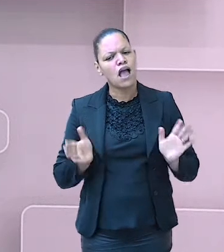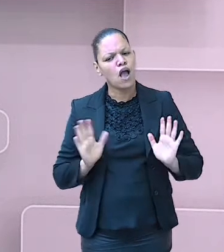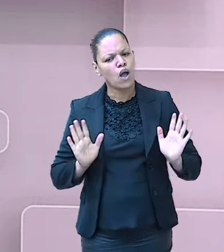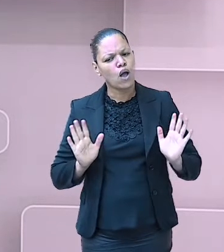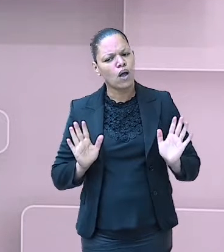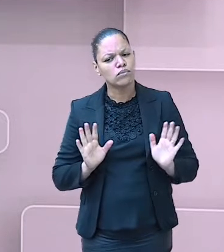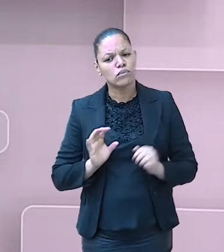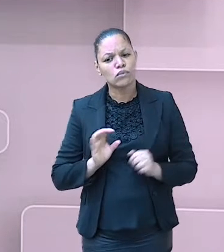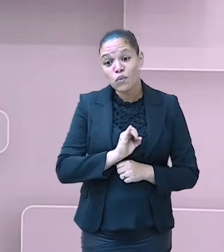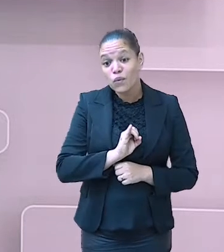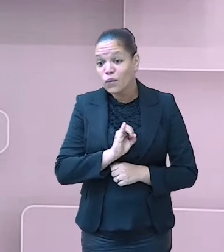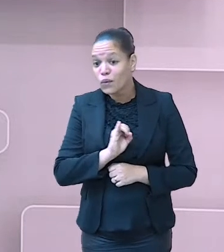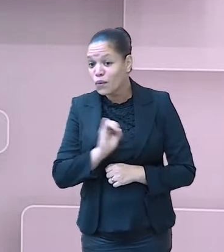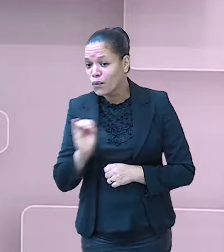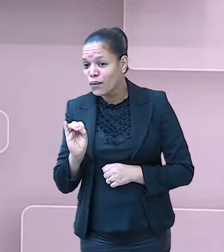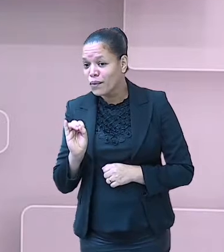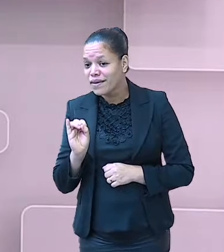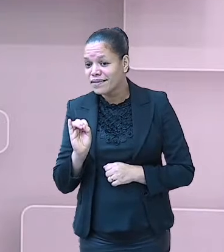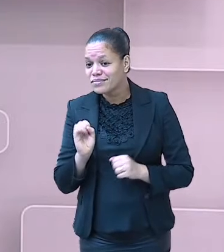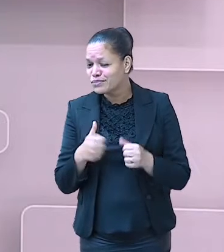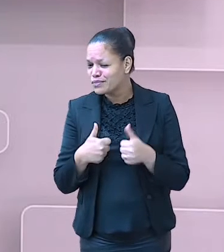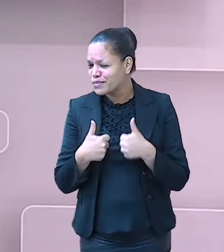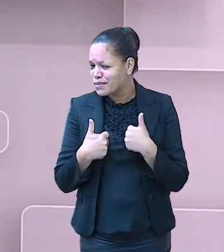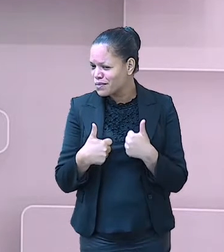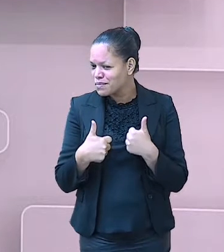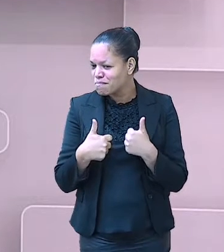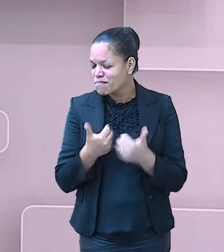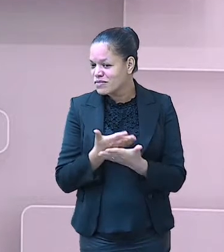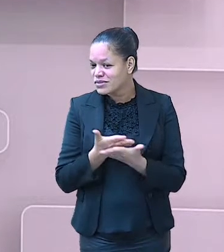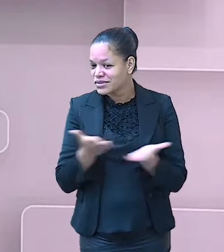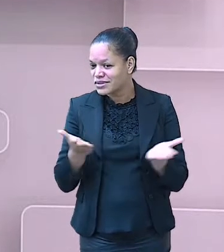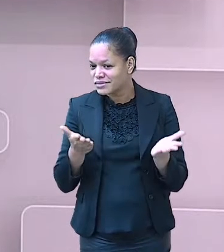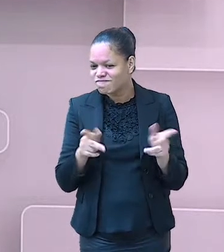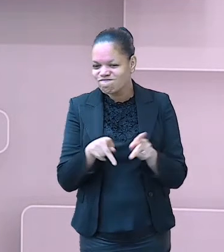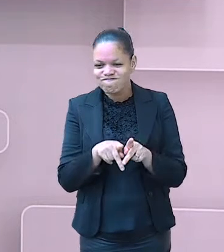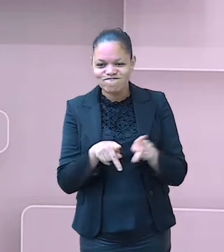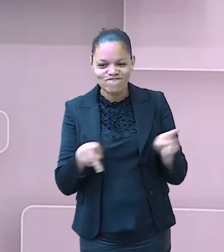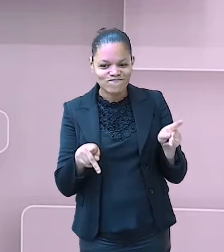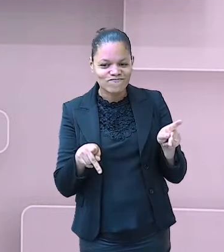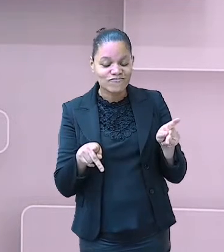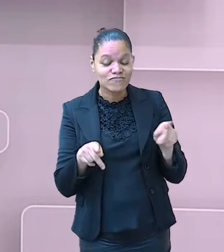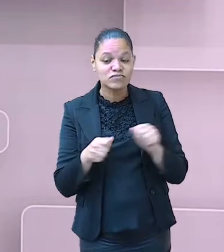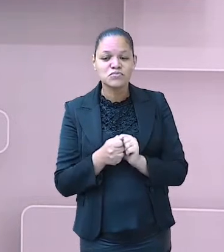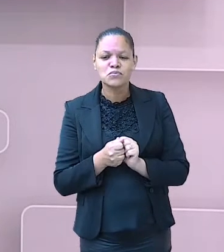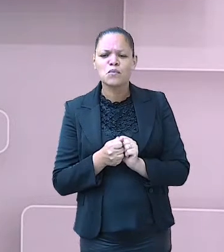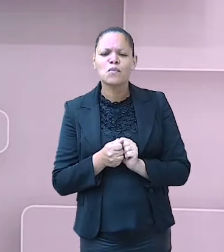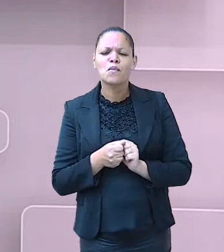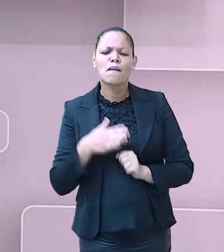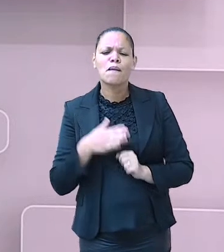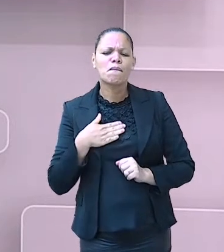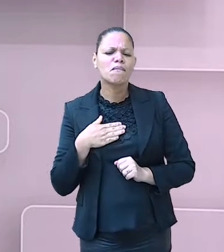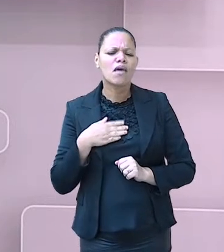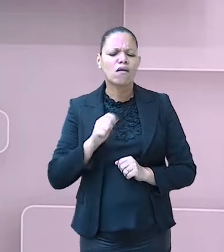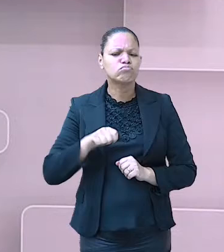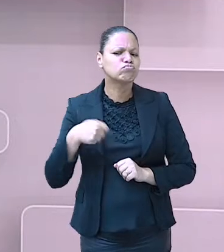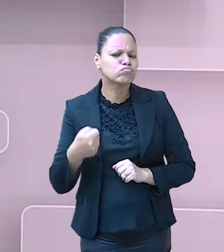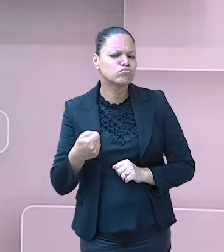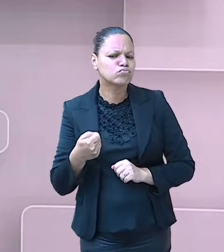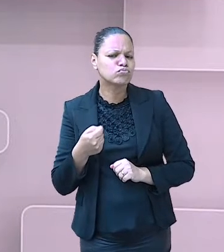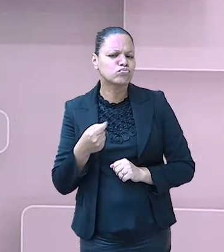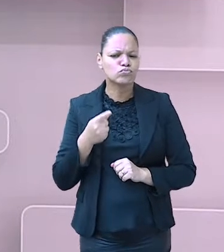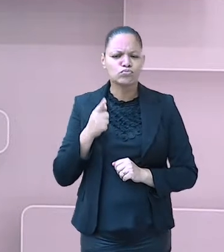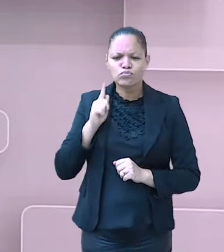Oi, estudantes, tudo bem com vocês? Sou a professora Gisele e nós vamos continuar o